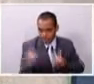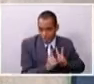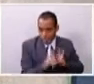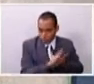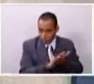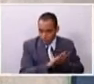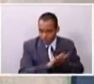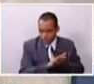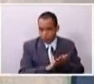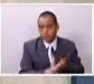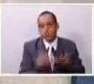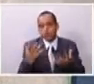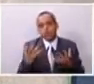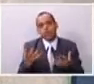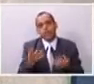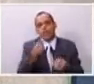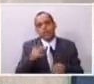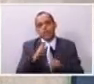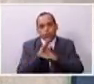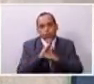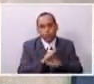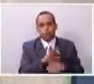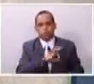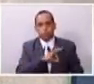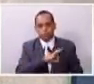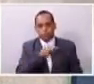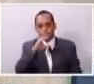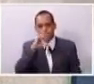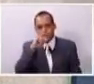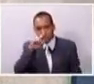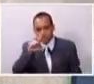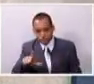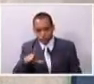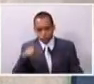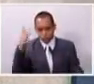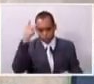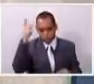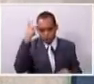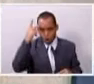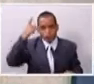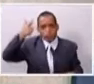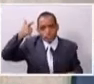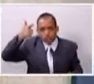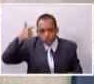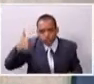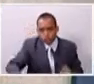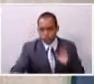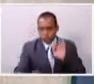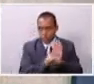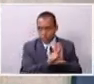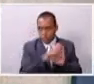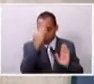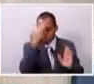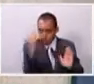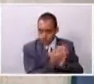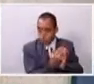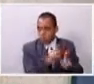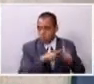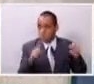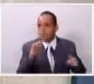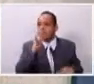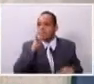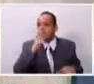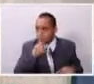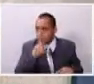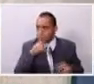me hipotecar todo o meu apoio à Guarda Civil Metropolitana de São Paulo, que mais uma vez agiu dentro da lei, e infelizmente houve um